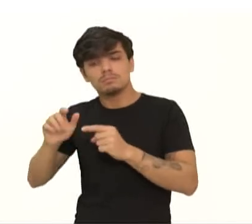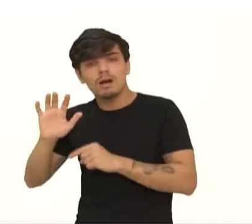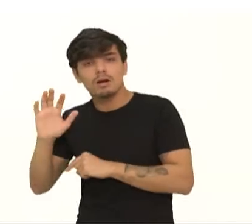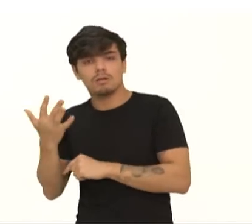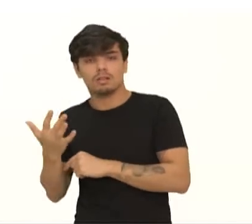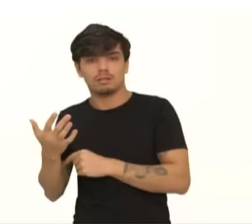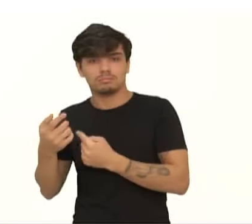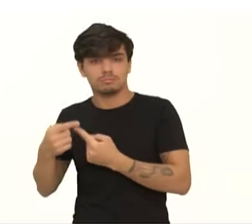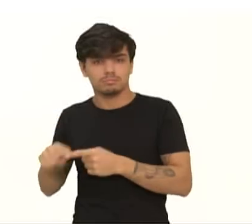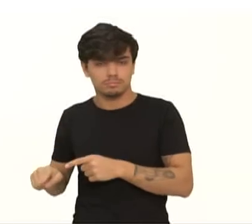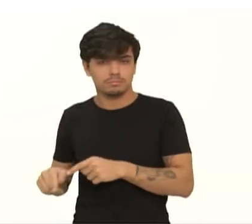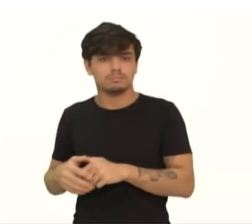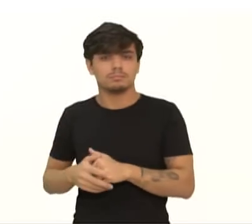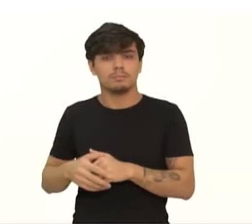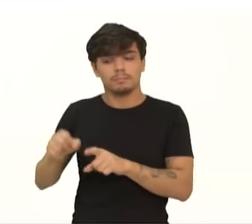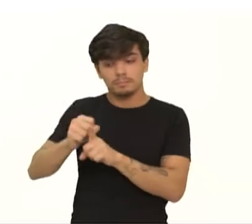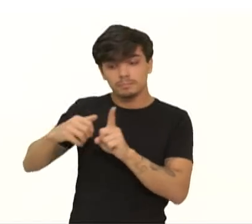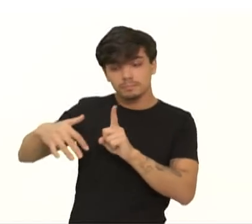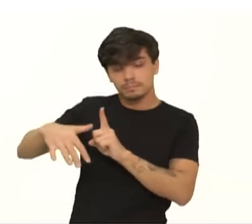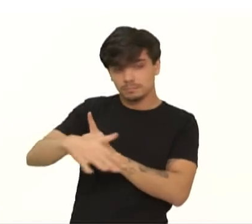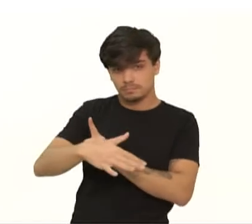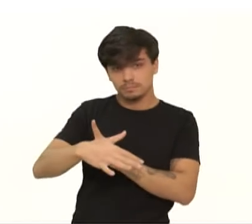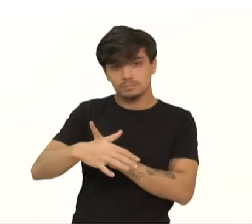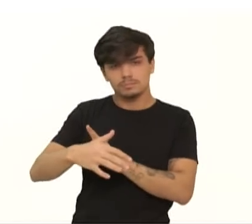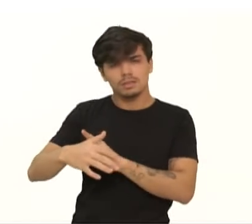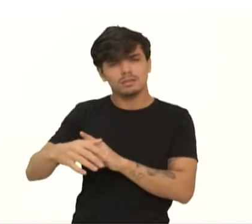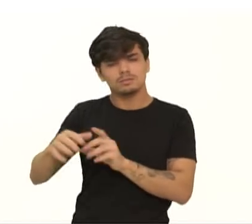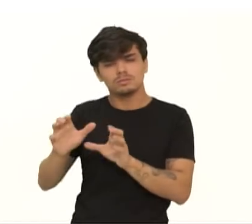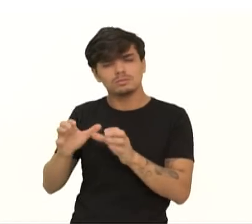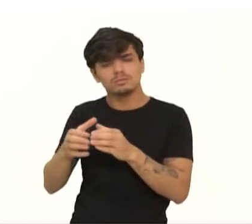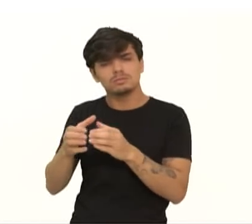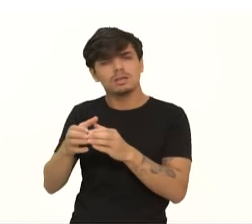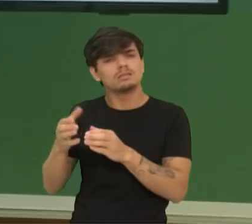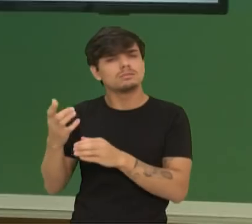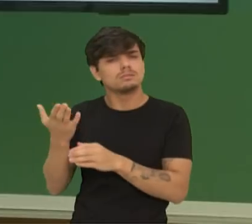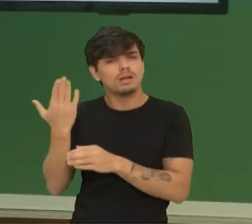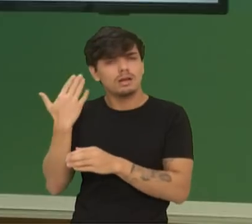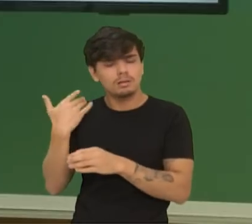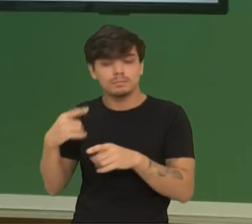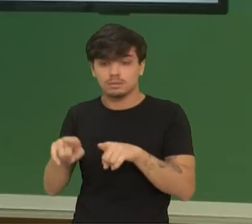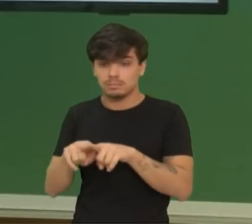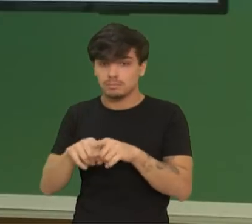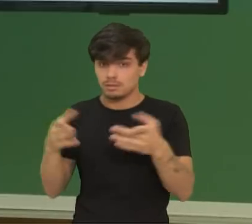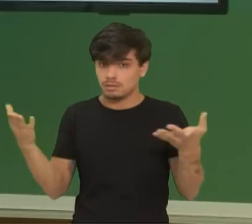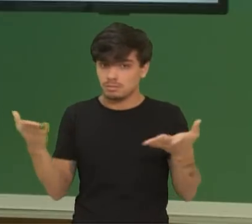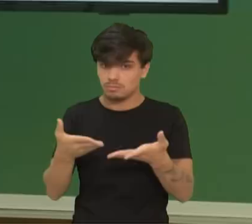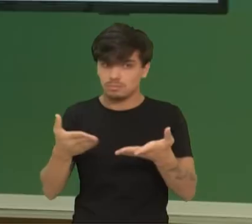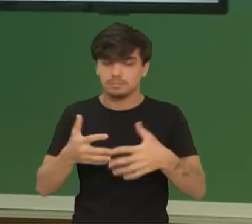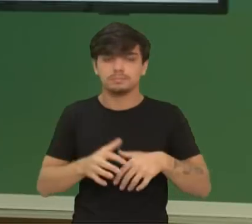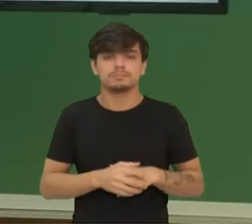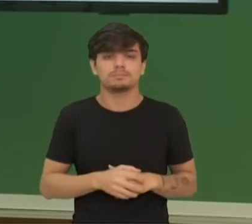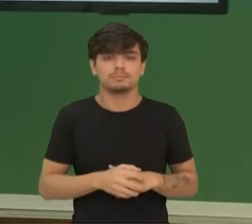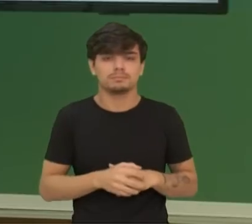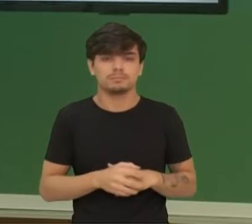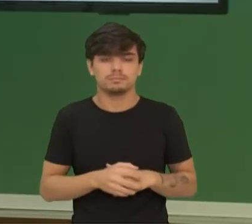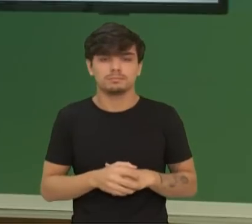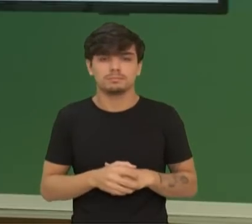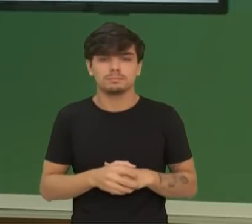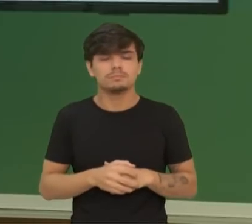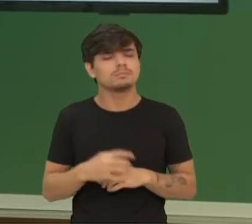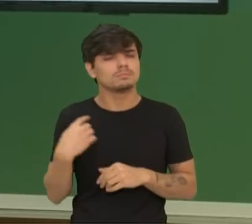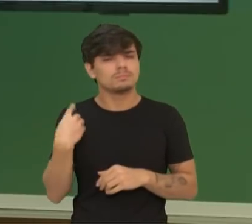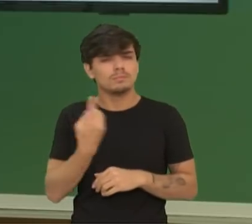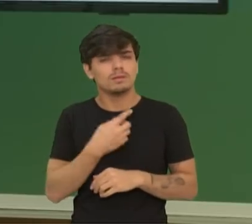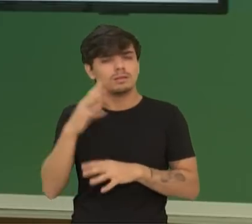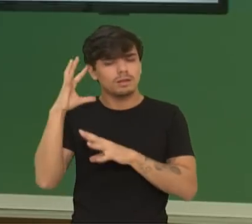para as sociedades da época e as atuais. Como sempre, nós sempre